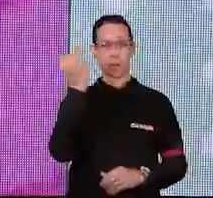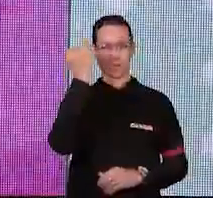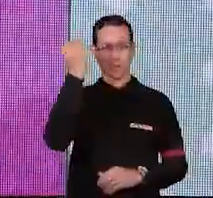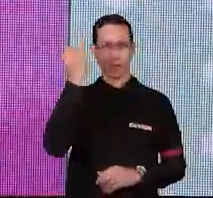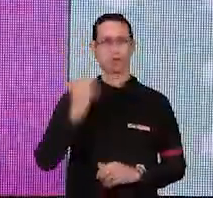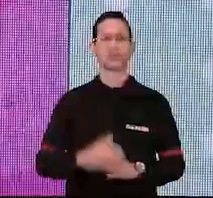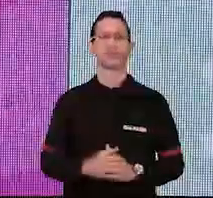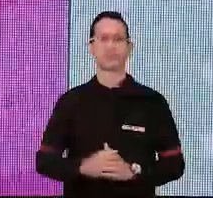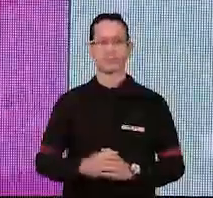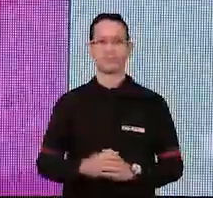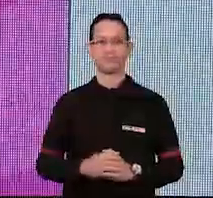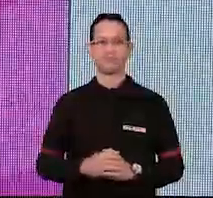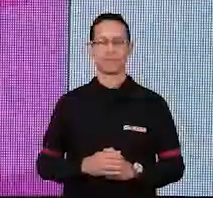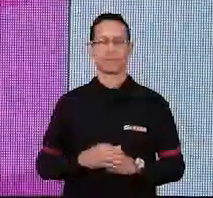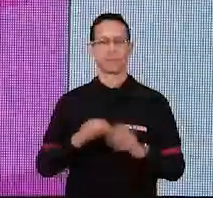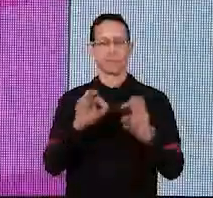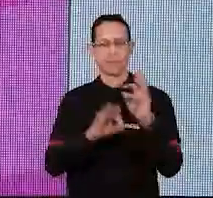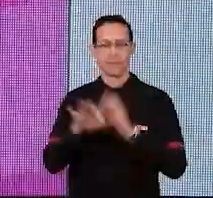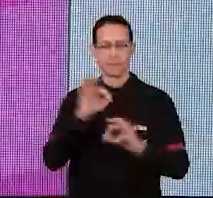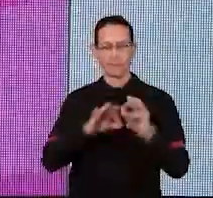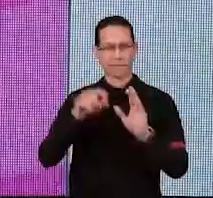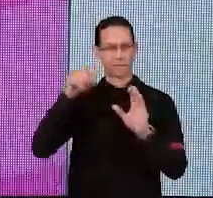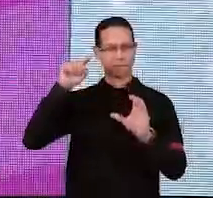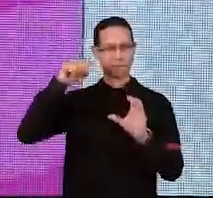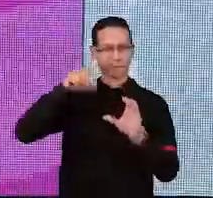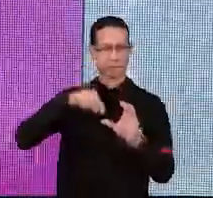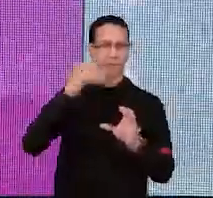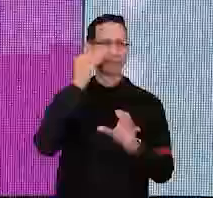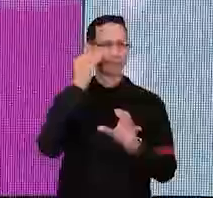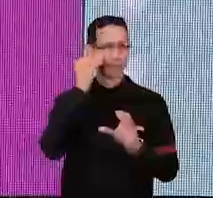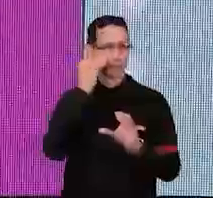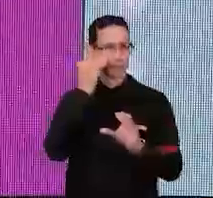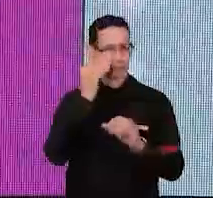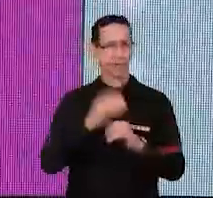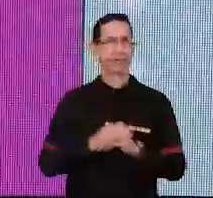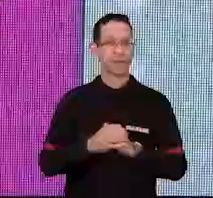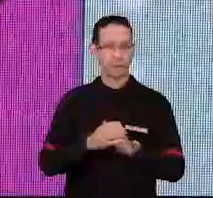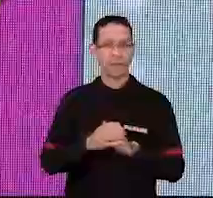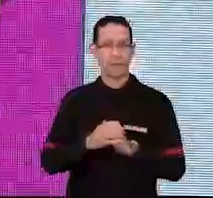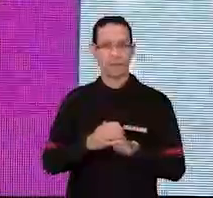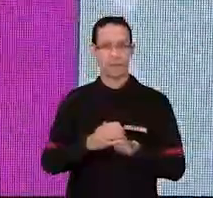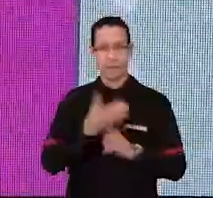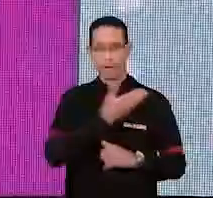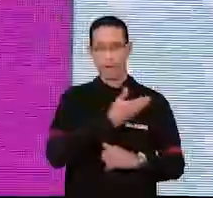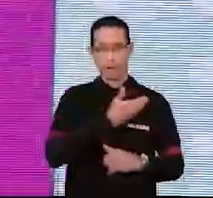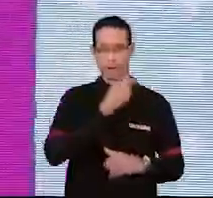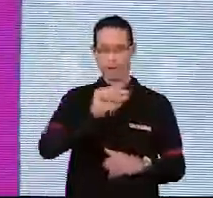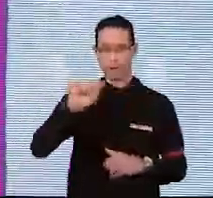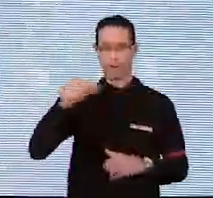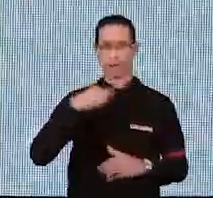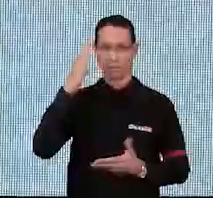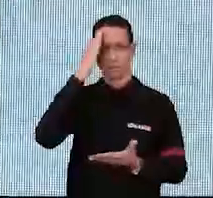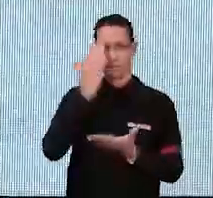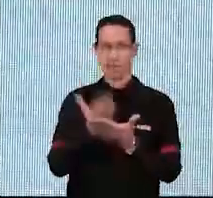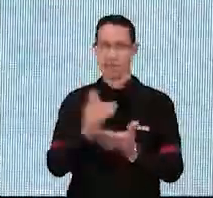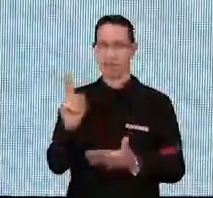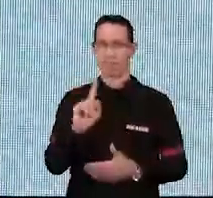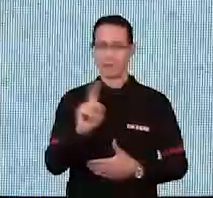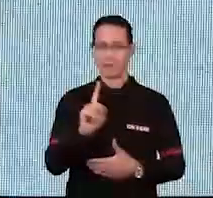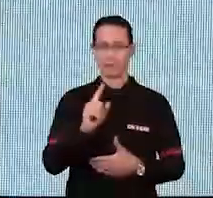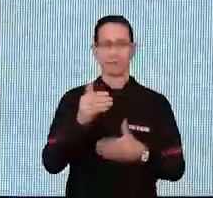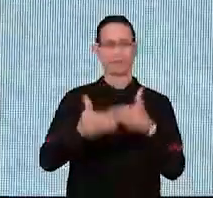estar acessando essa orelha. Muitos colegas não acreditam que